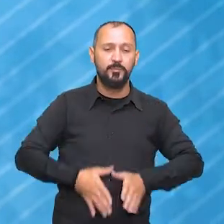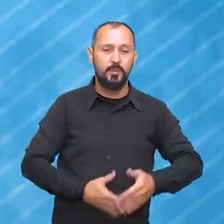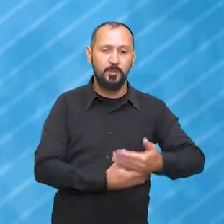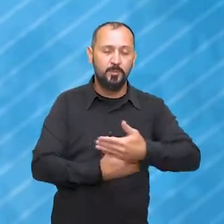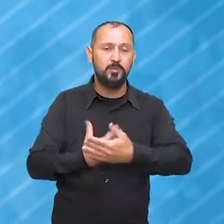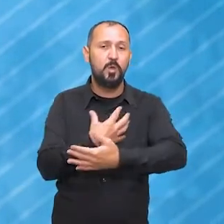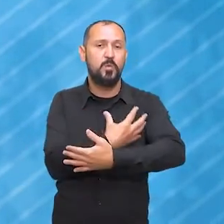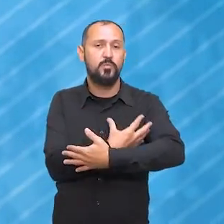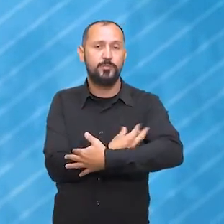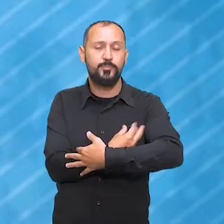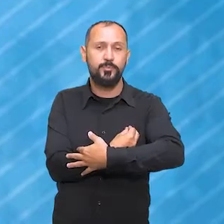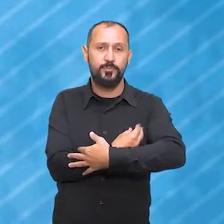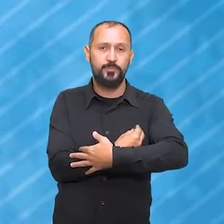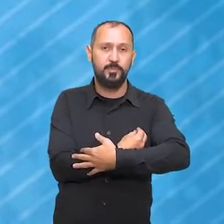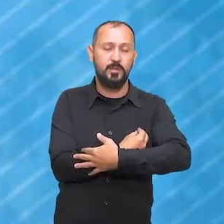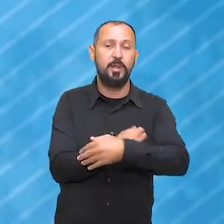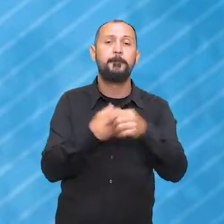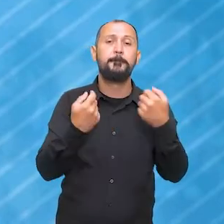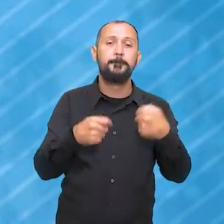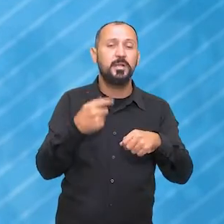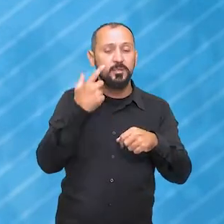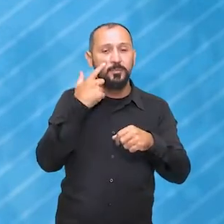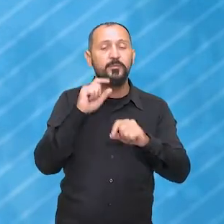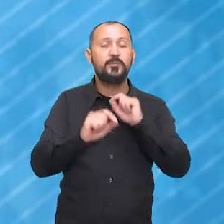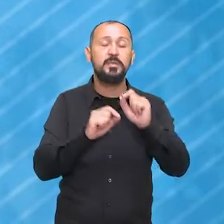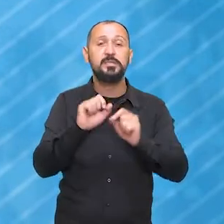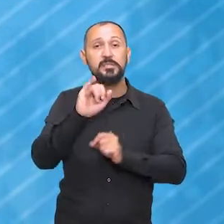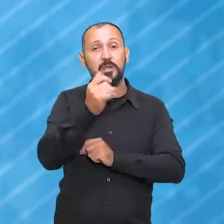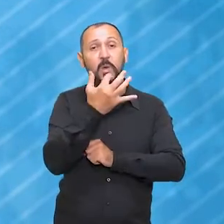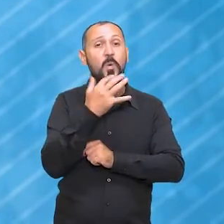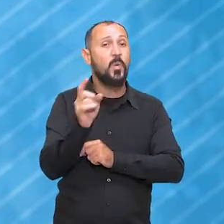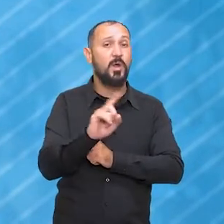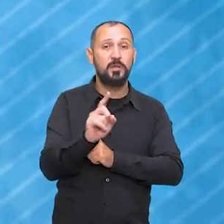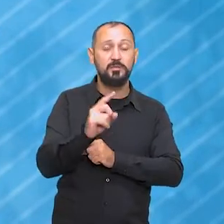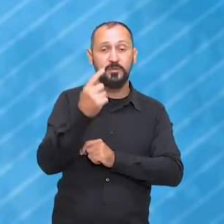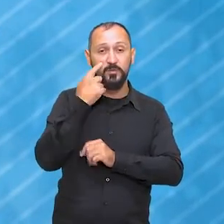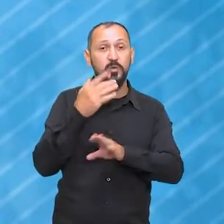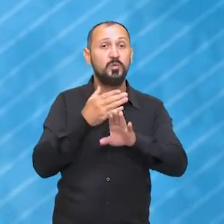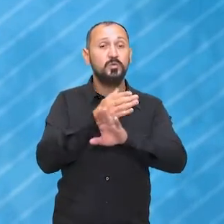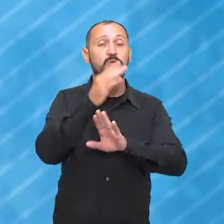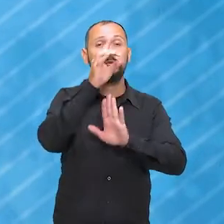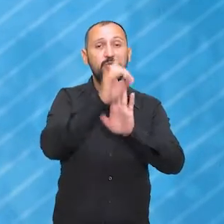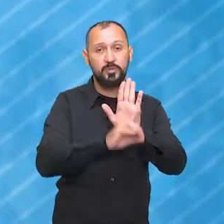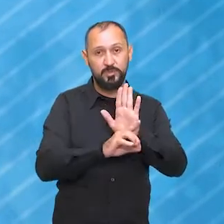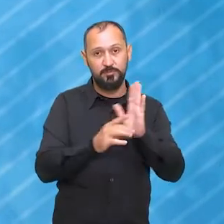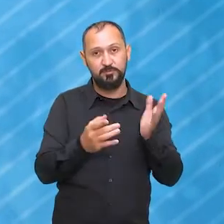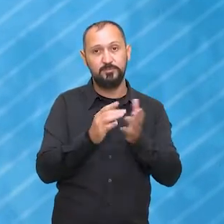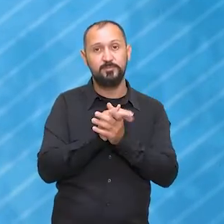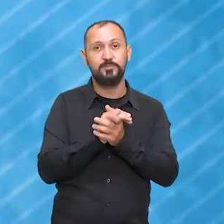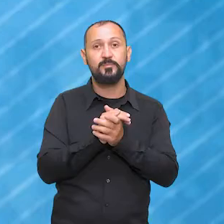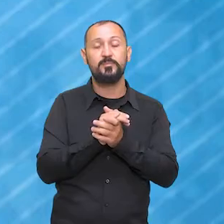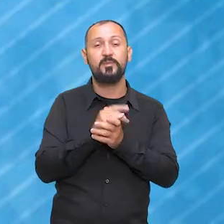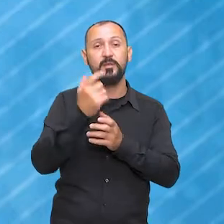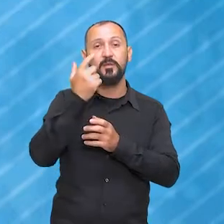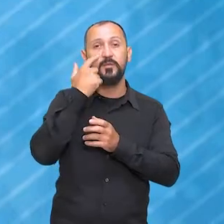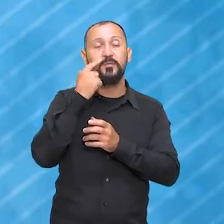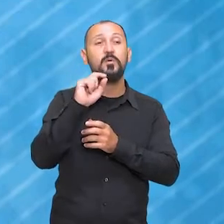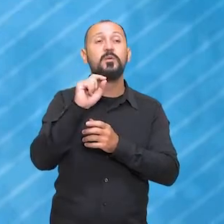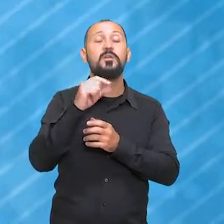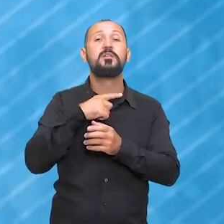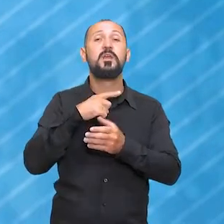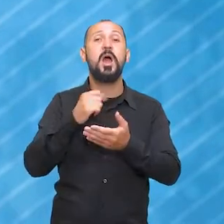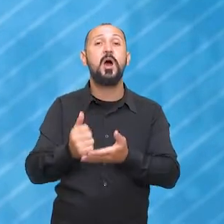bebê e está amamentando, ela deve procurar, se ela não conhece, ela deve procurar os seus direitos e, mais do que isso, procurar